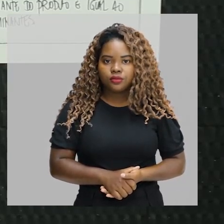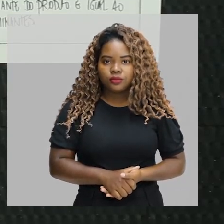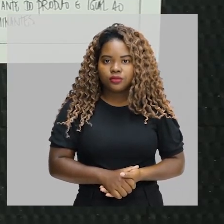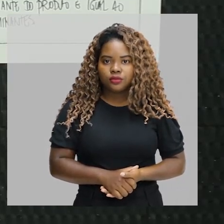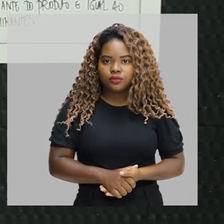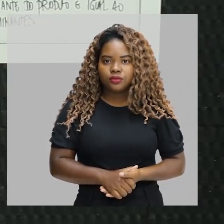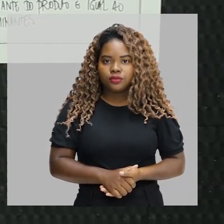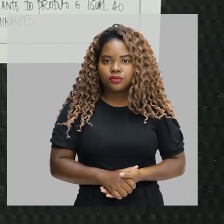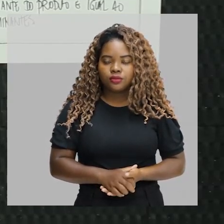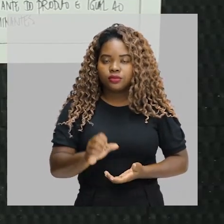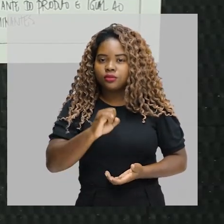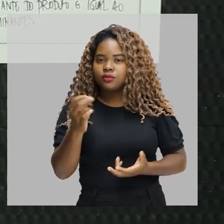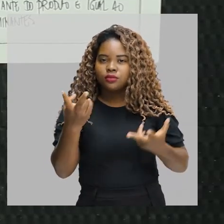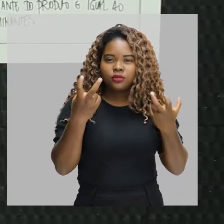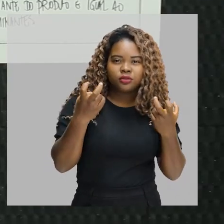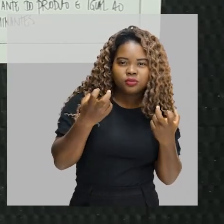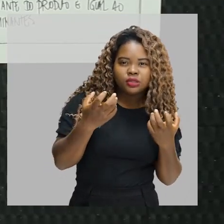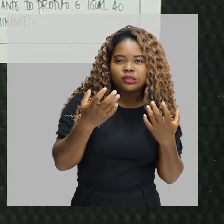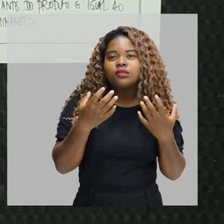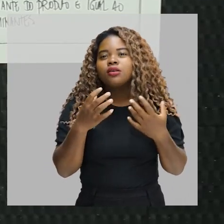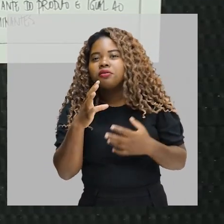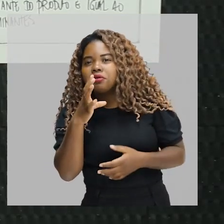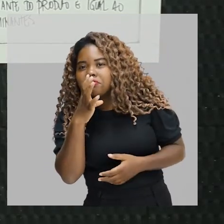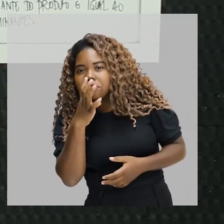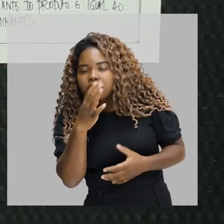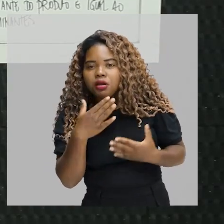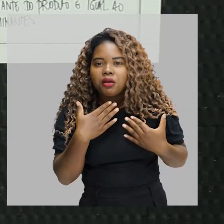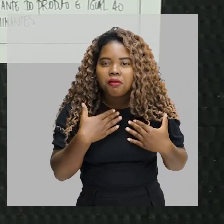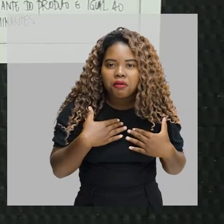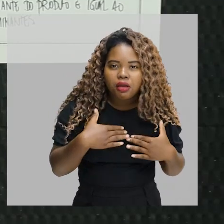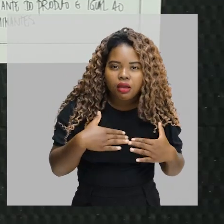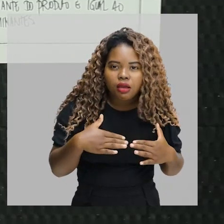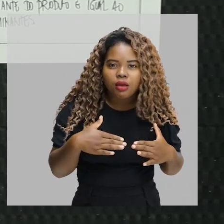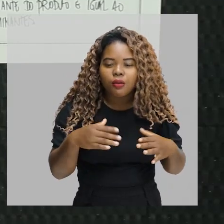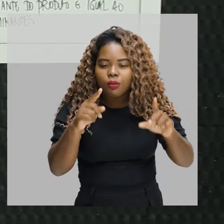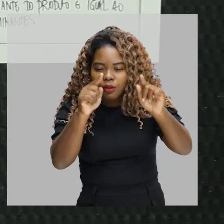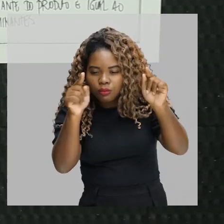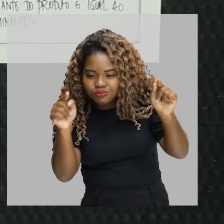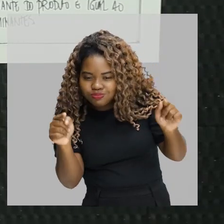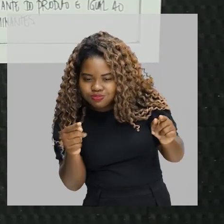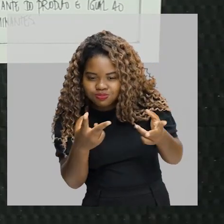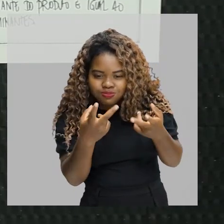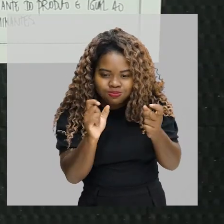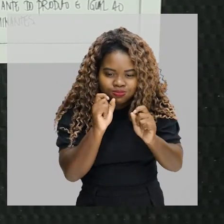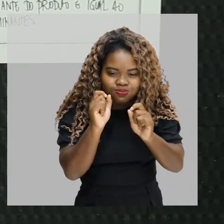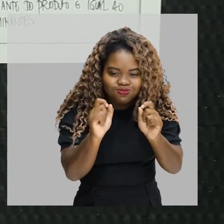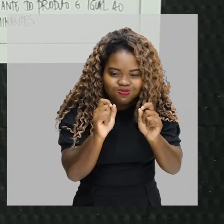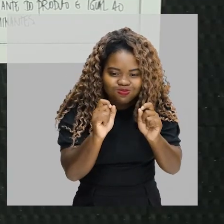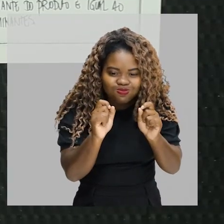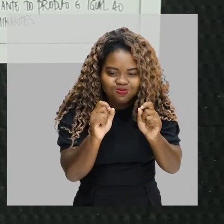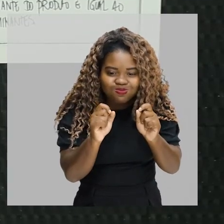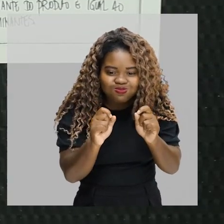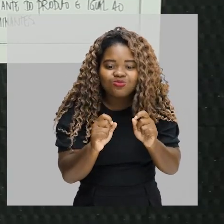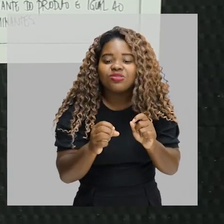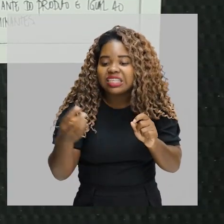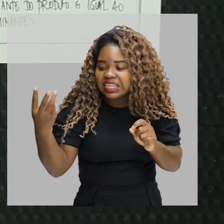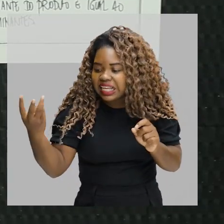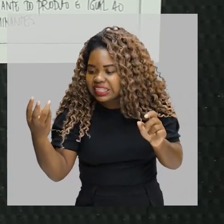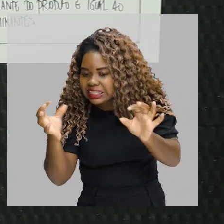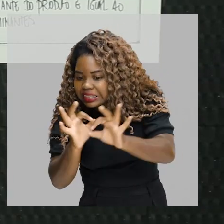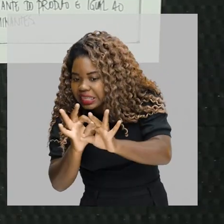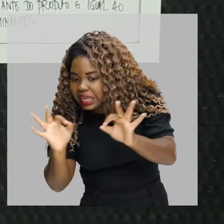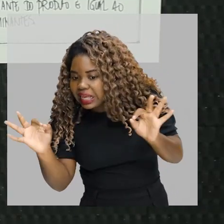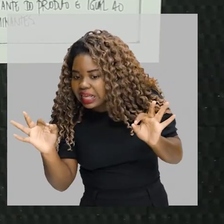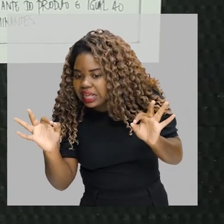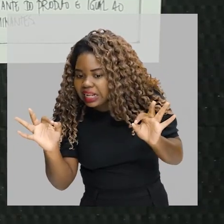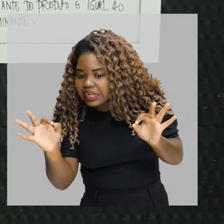se você olhar com muita calma e com uma análise, você vai perceber que essa linha 3 foi